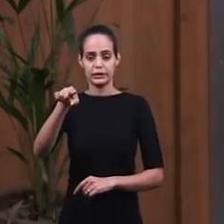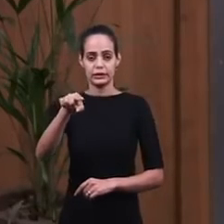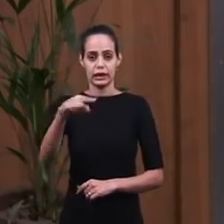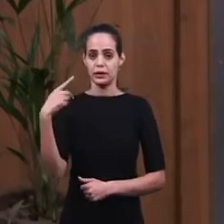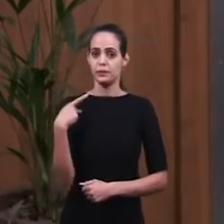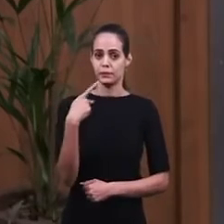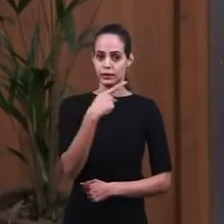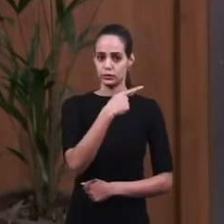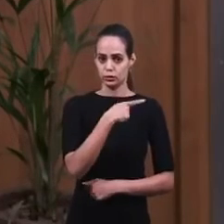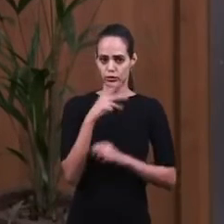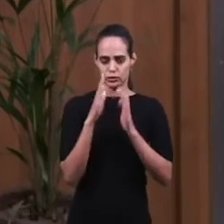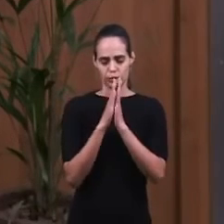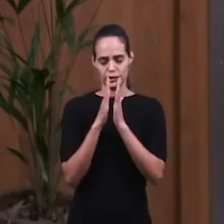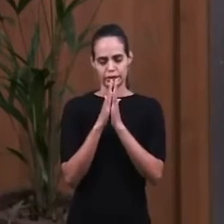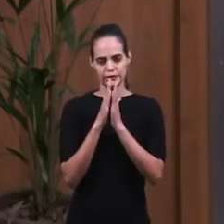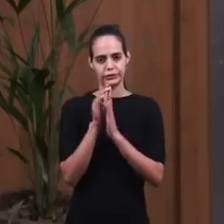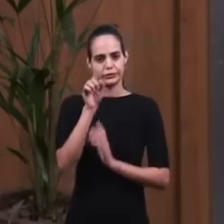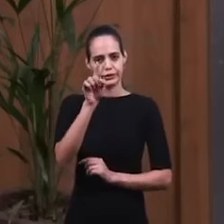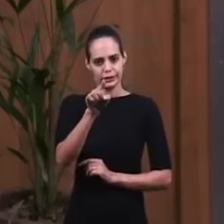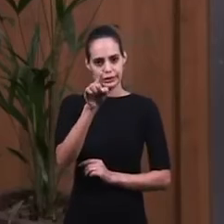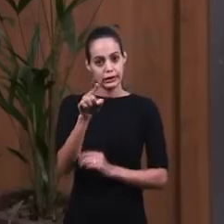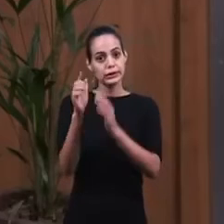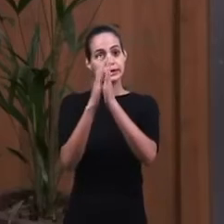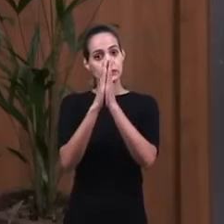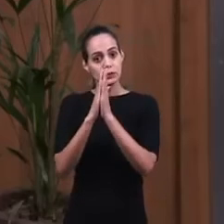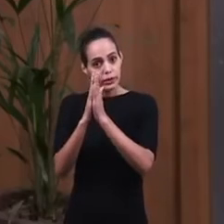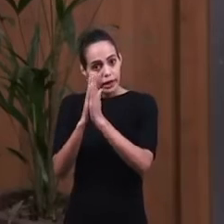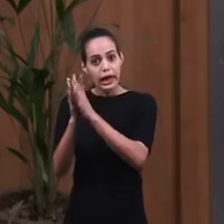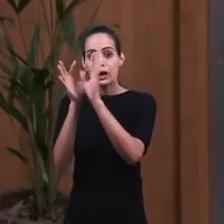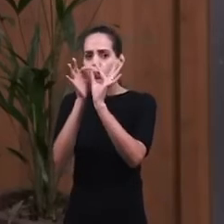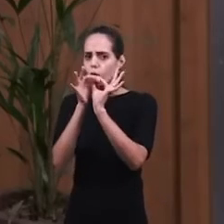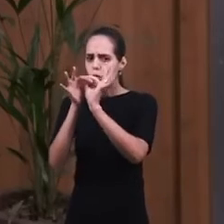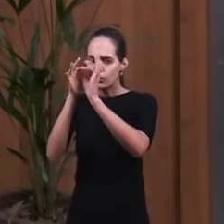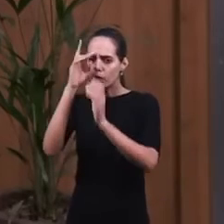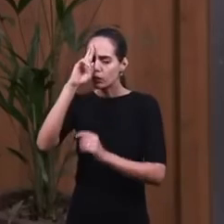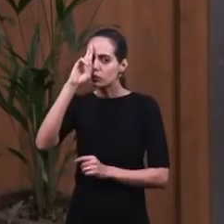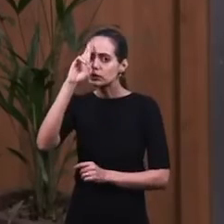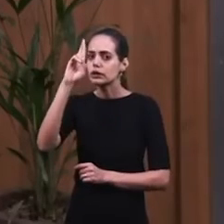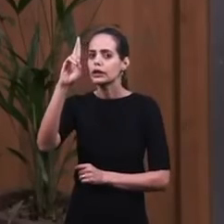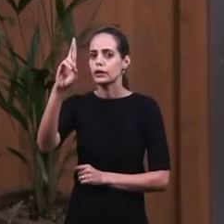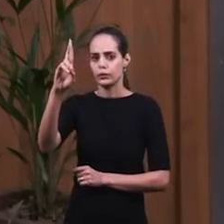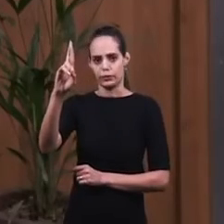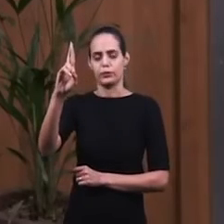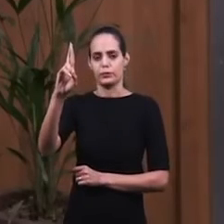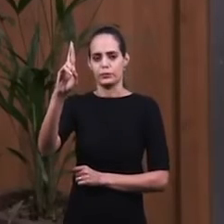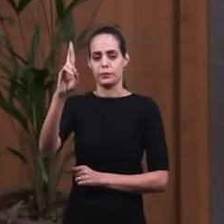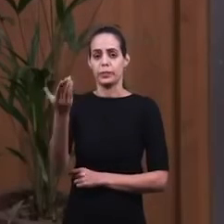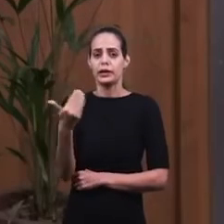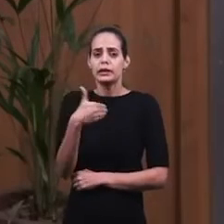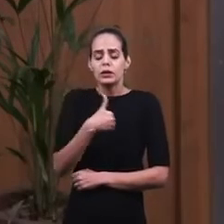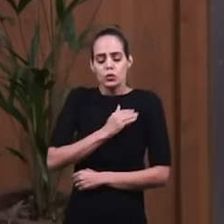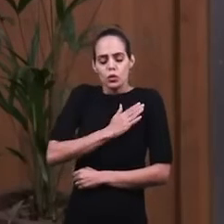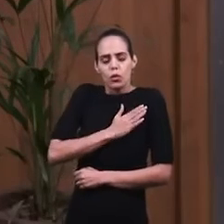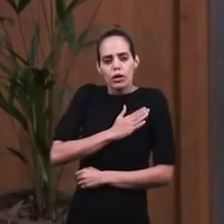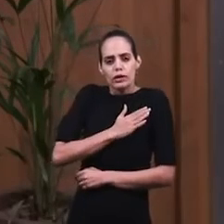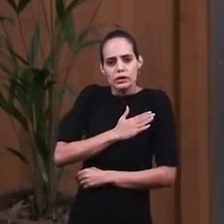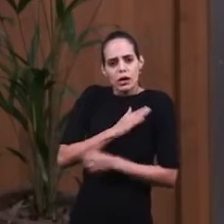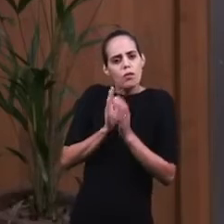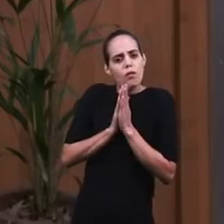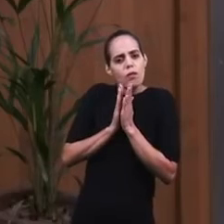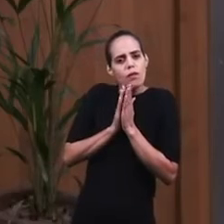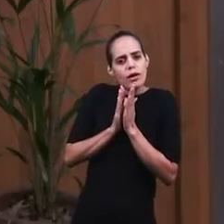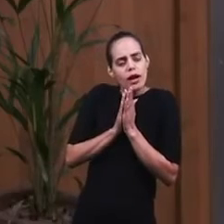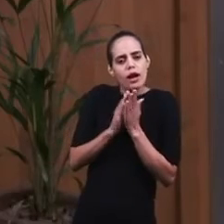o pastor estiver orando, vocês podem fechar os vossos olhos e colocarem os vossos pedidos diante do